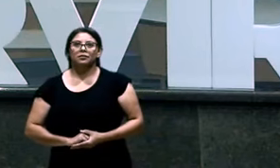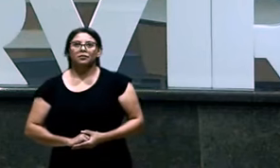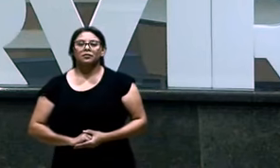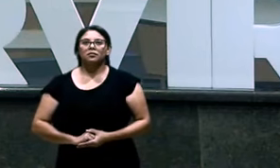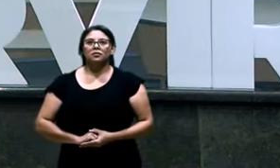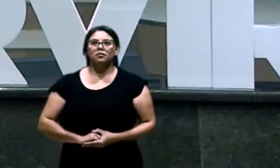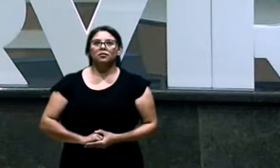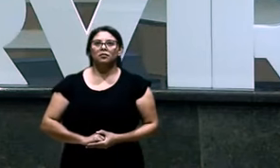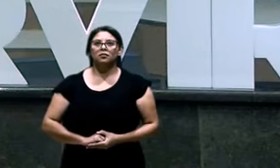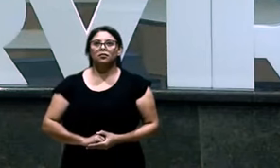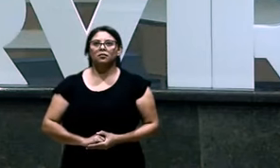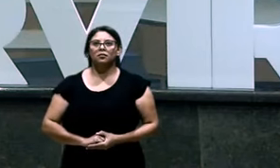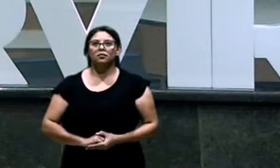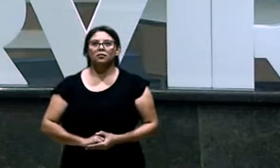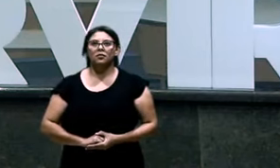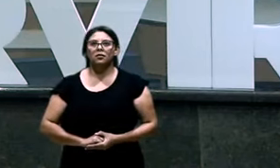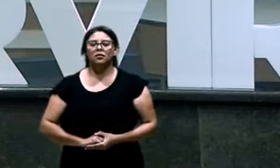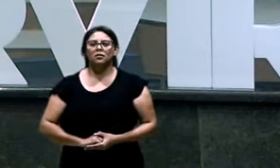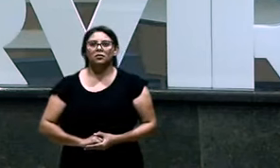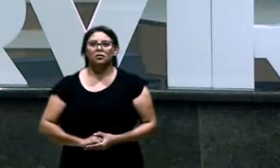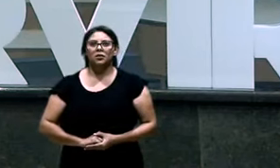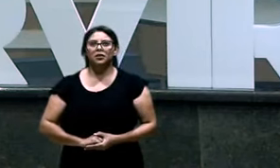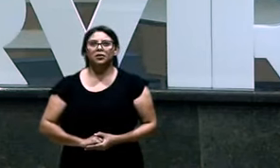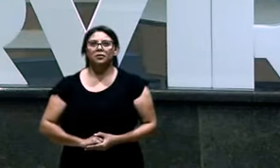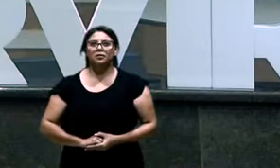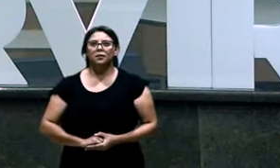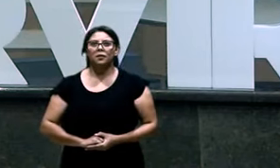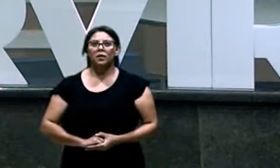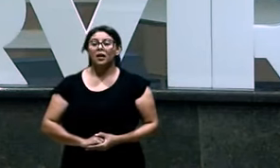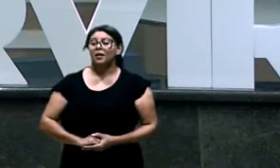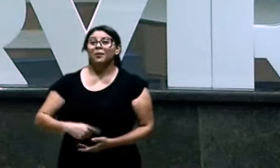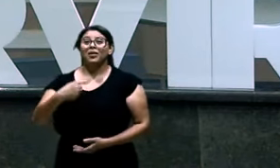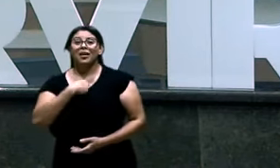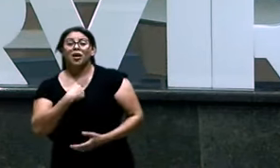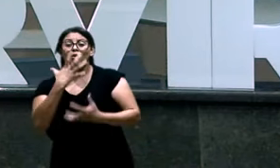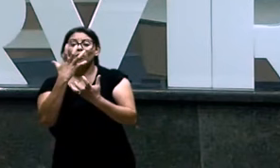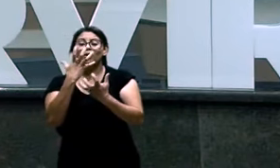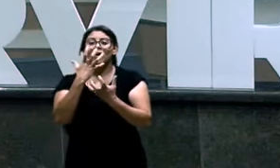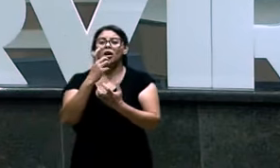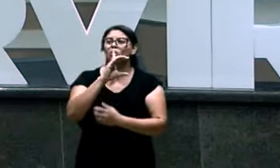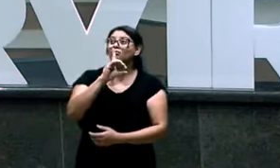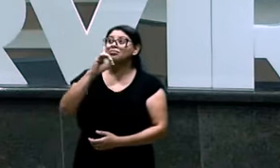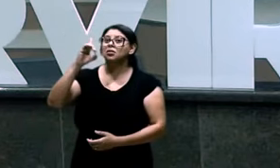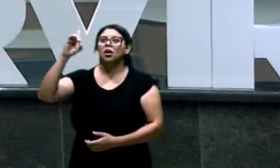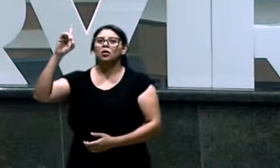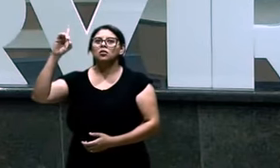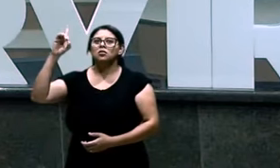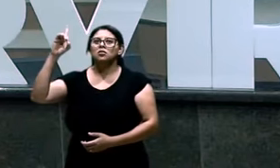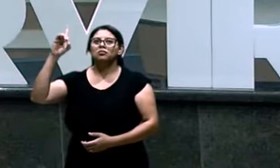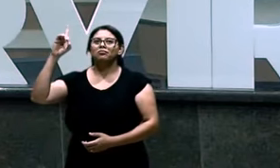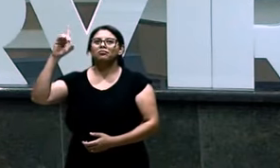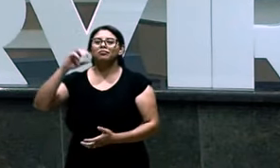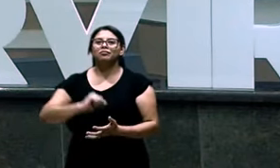Sob nova direção, agora lá é os homens. Mas eu quero Deus. Estão dizendo que ele está lá no deserto